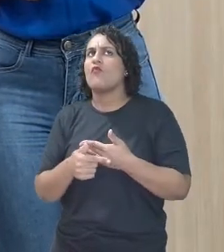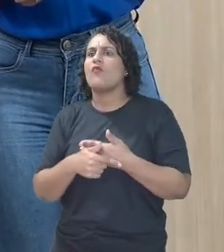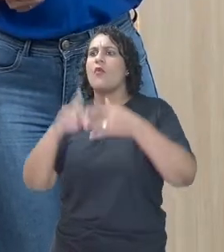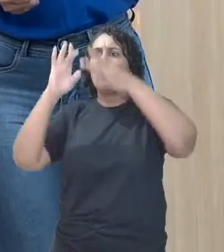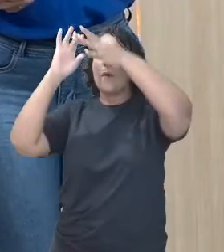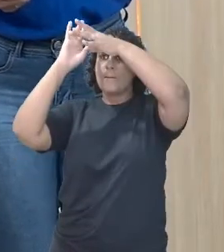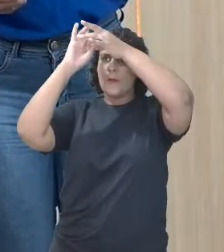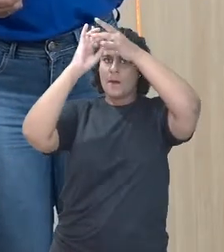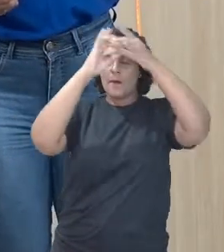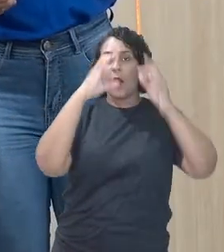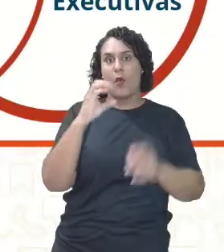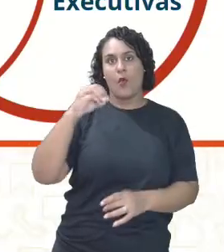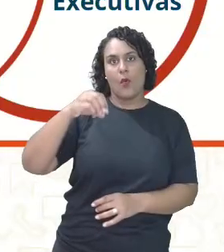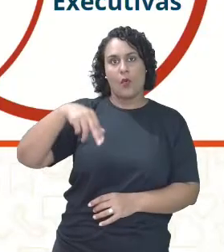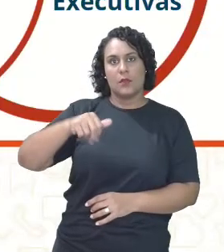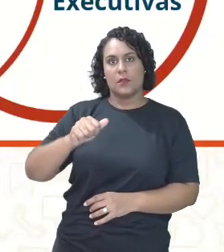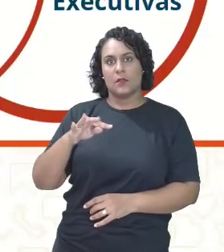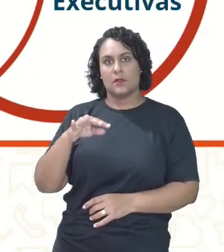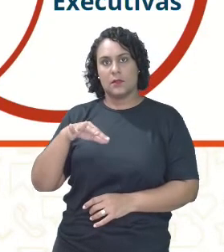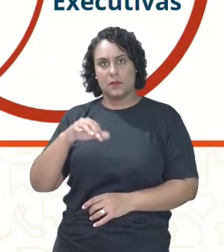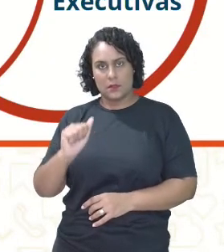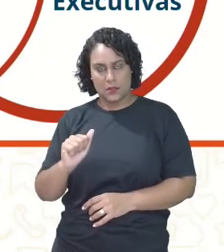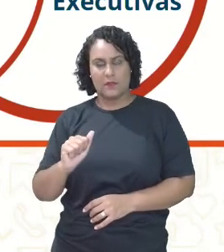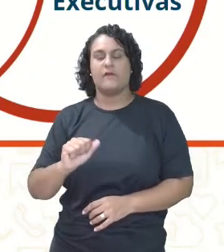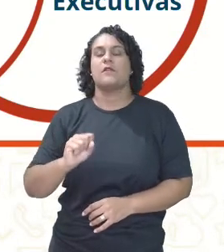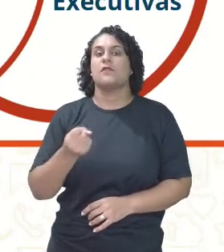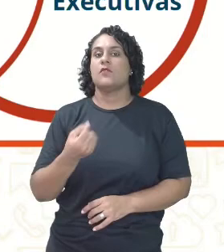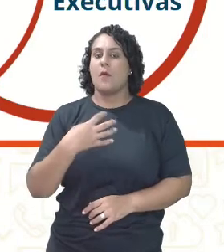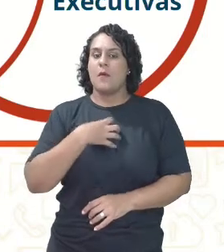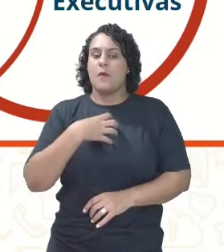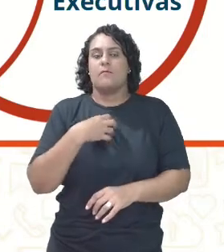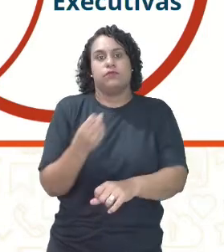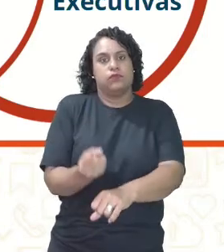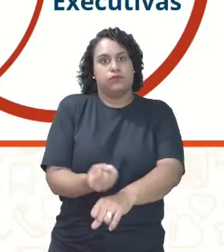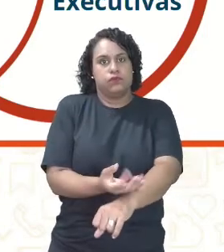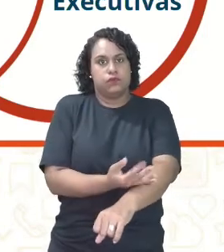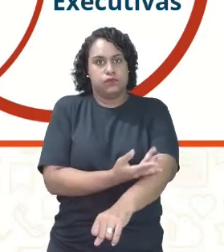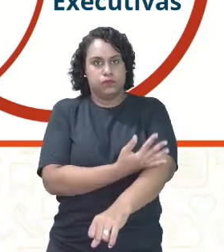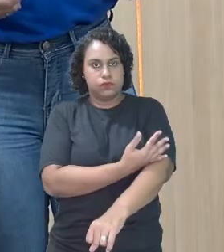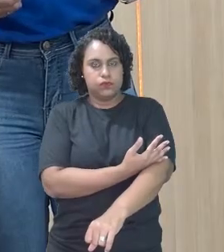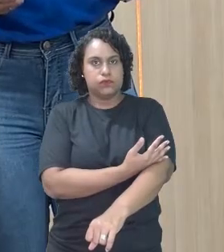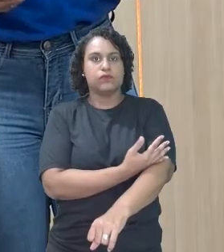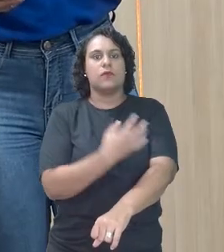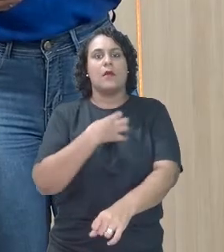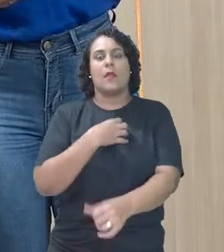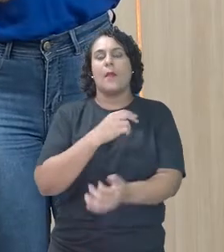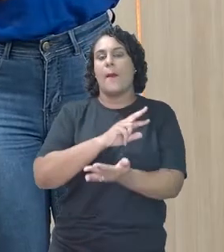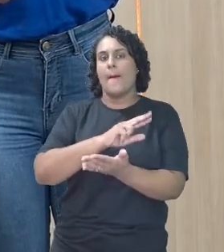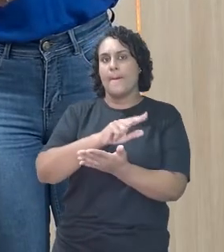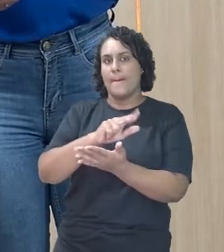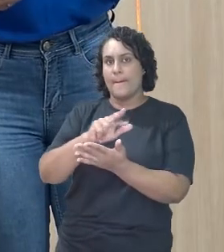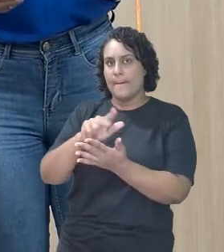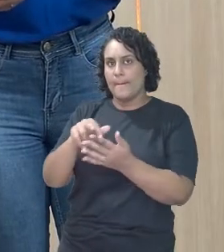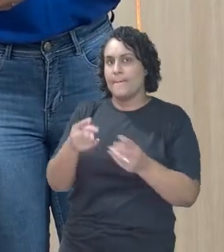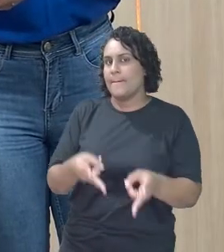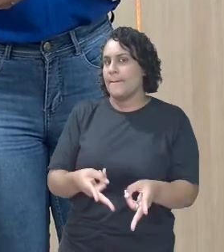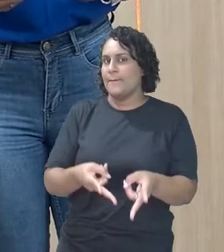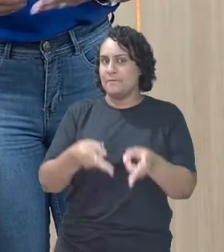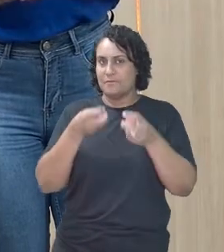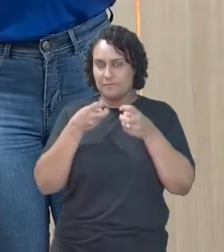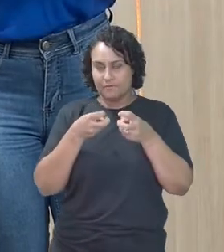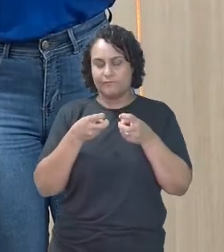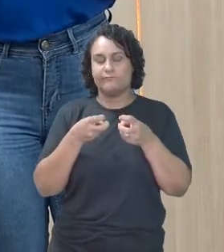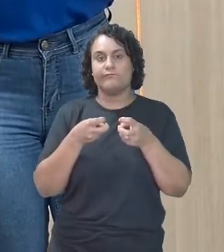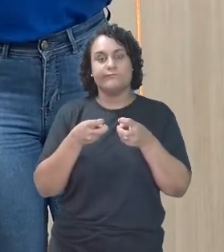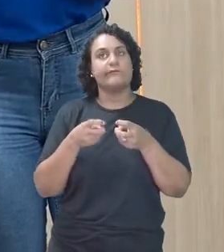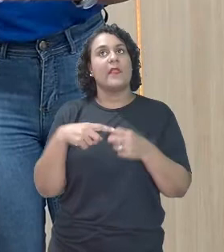conativas. Lembram? Funções conativas, emoções, sensações, sentimentos, percepções,